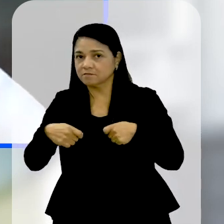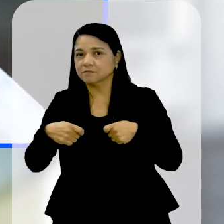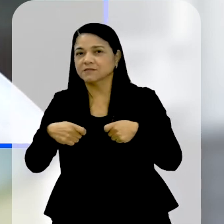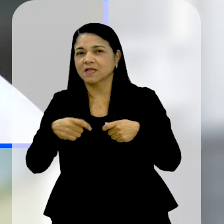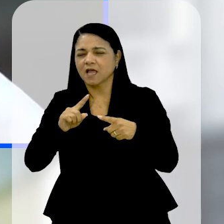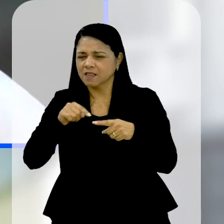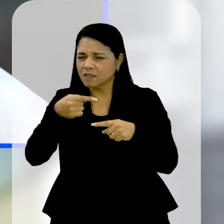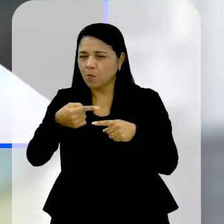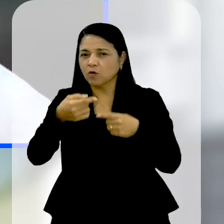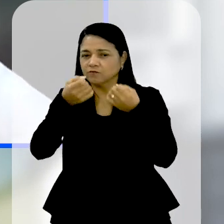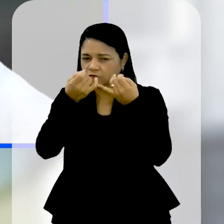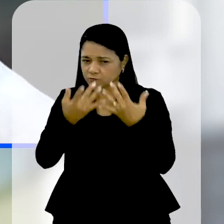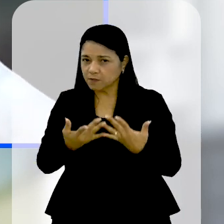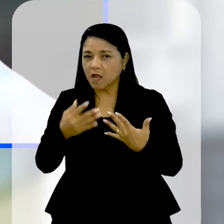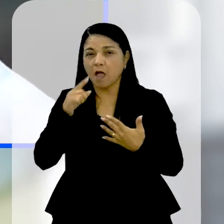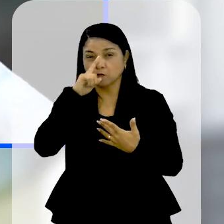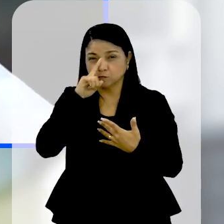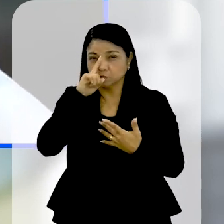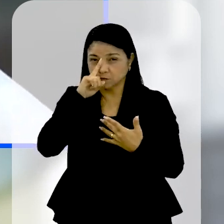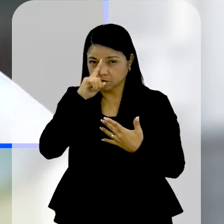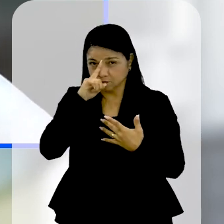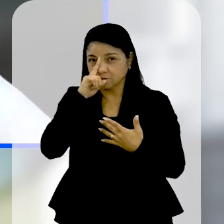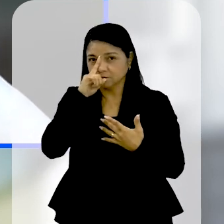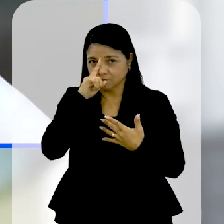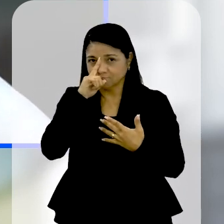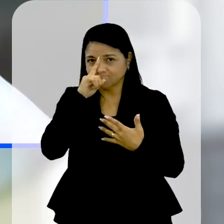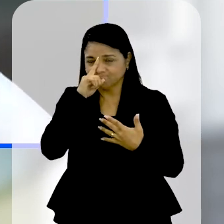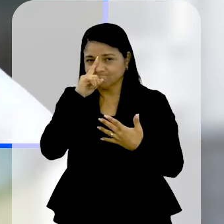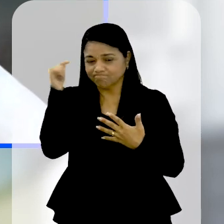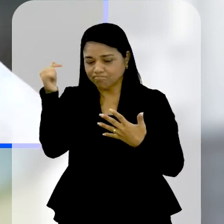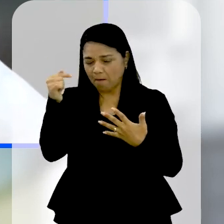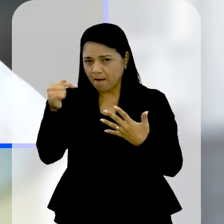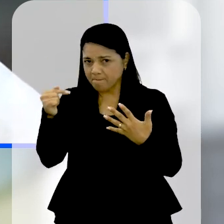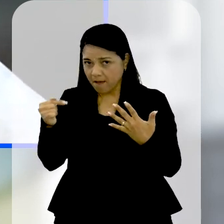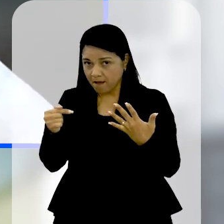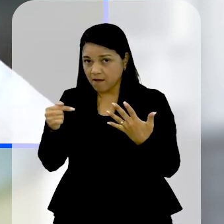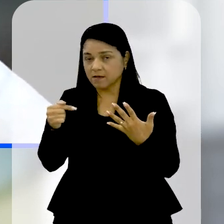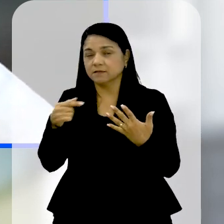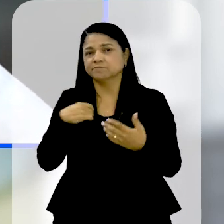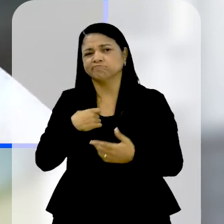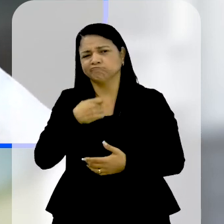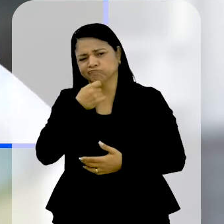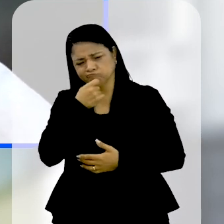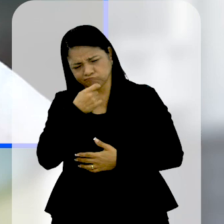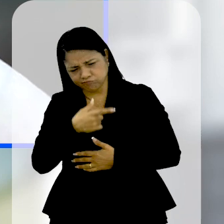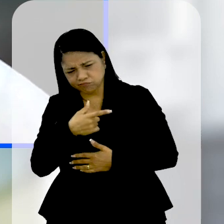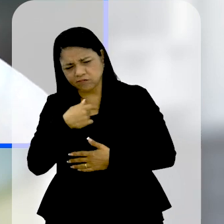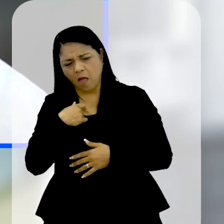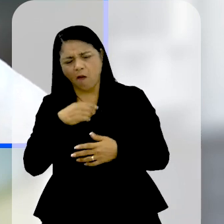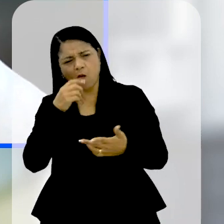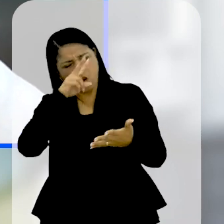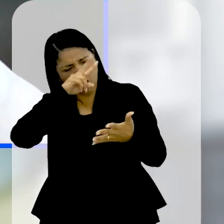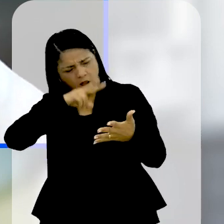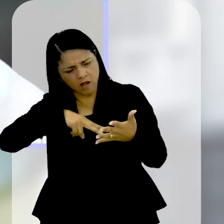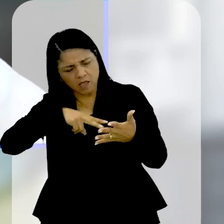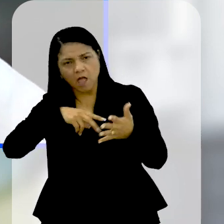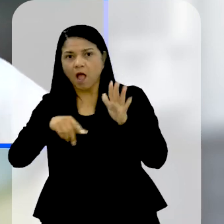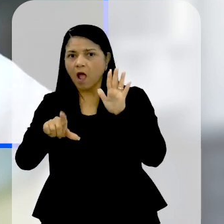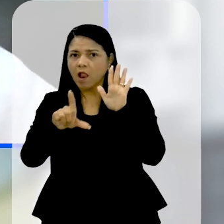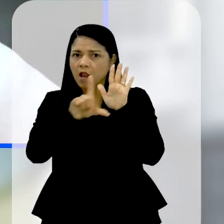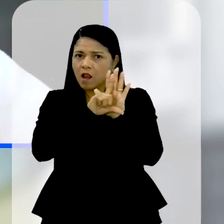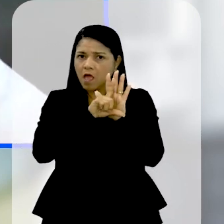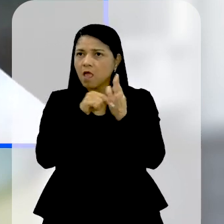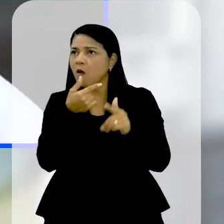a gente vai entrar depois nessa parte de riscos, mas são muitos riscos. E o mais engraçado, assim, eu parei para ler também a parte